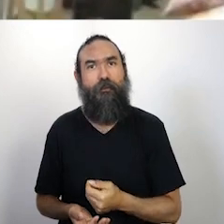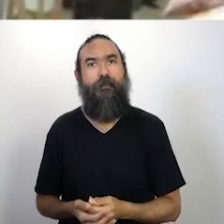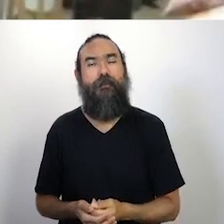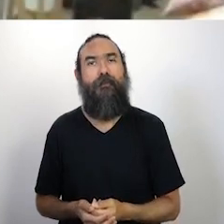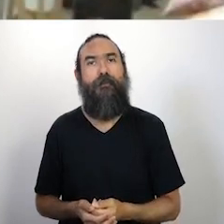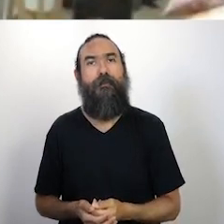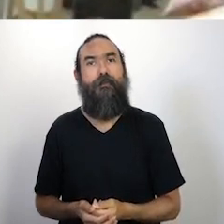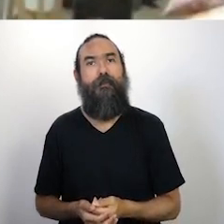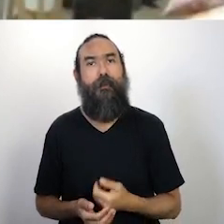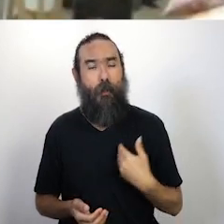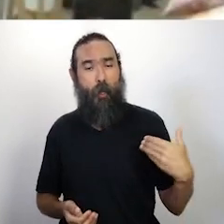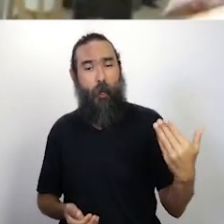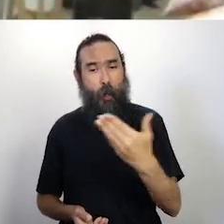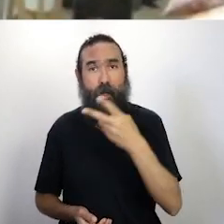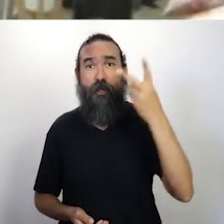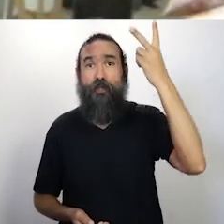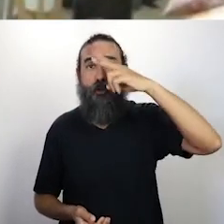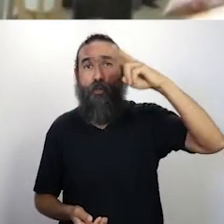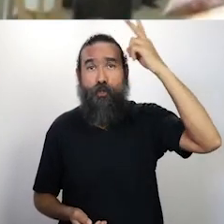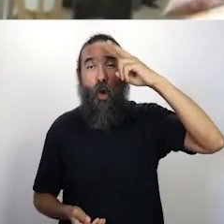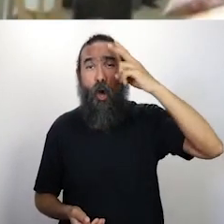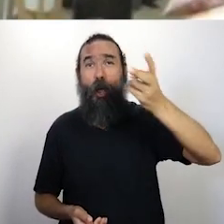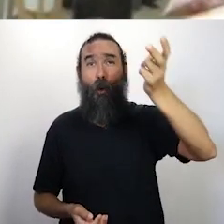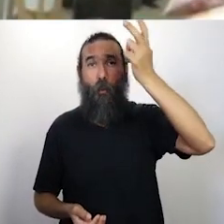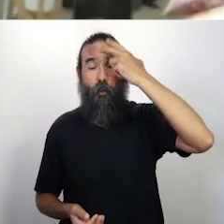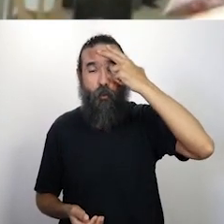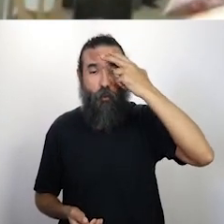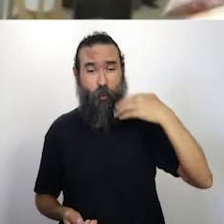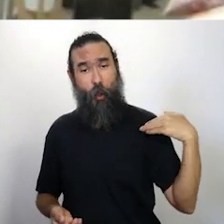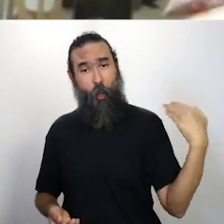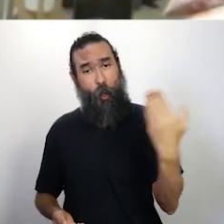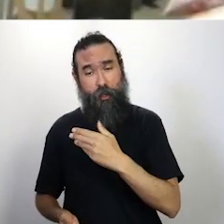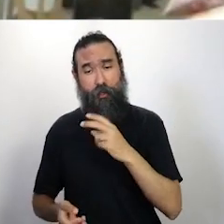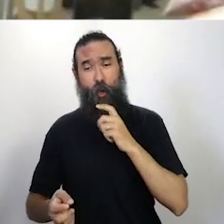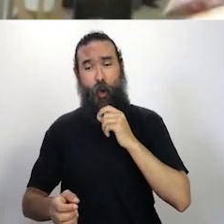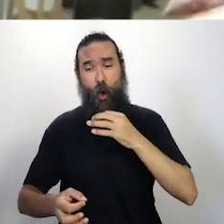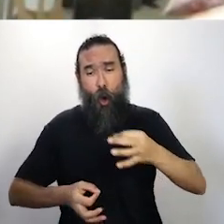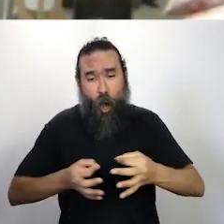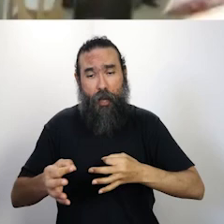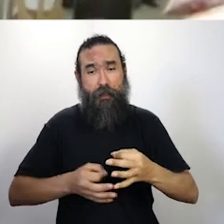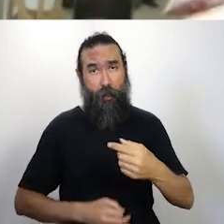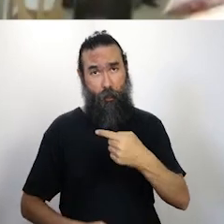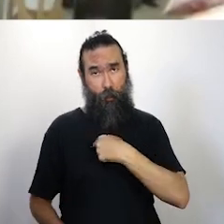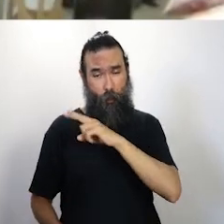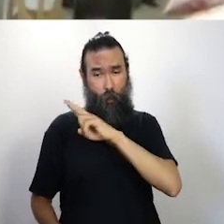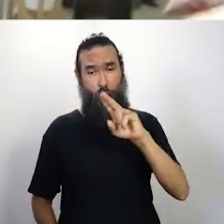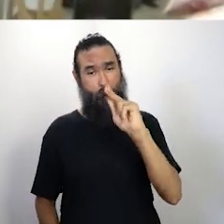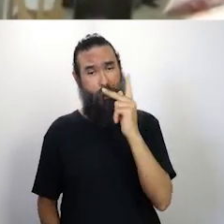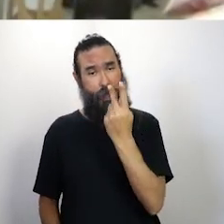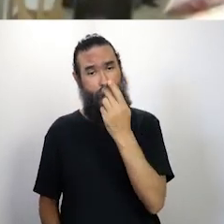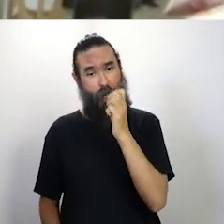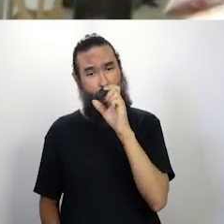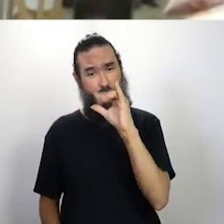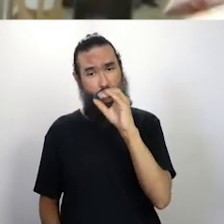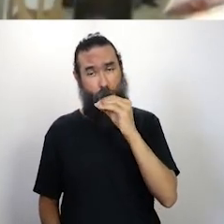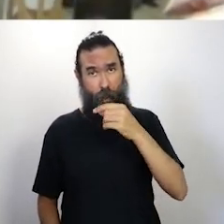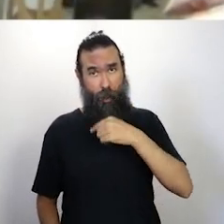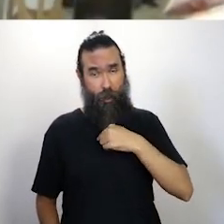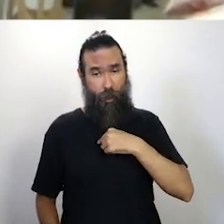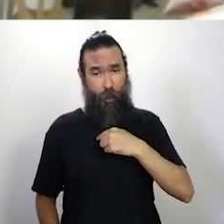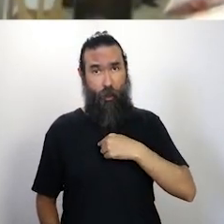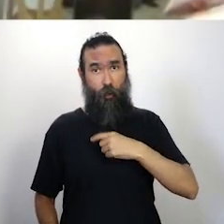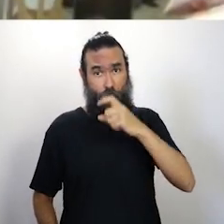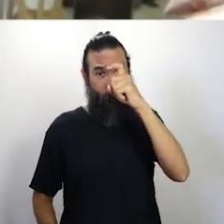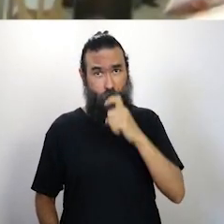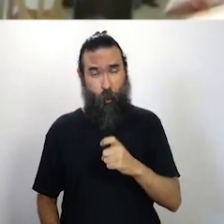para a nossa história da cultura para a nossa organização eu sou Hélio Martins eu sou do município de Trindade e tenho